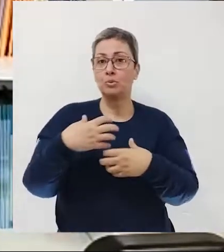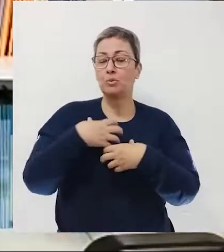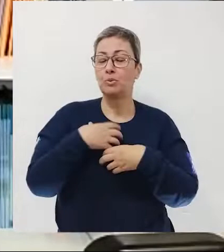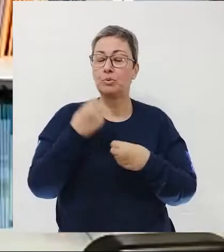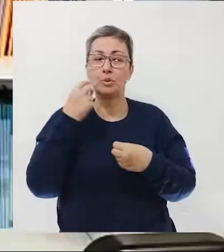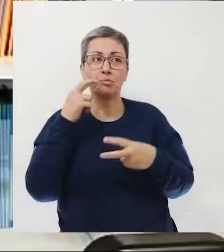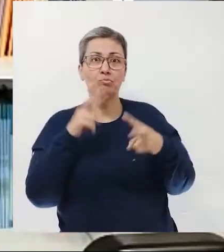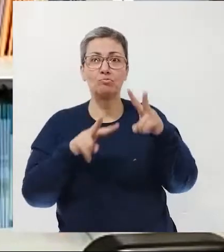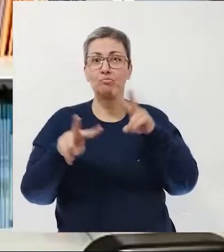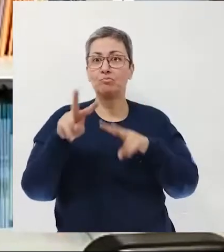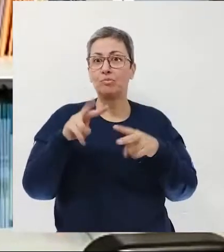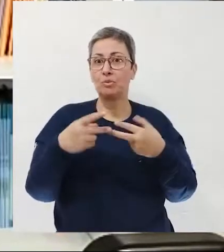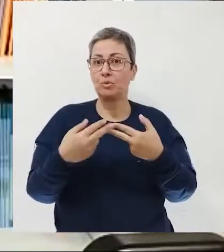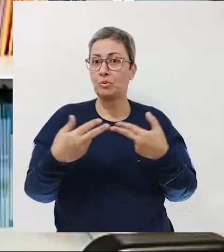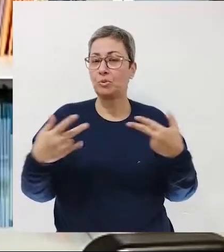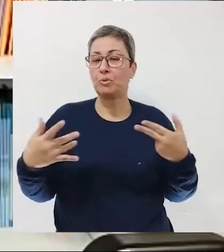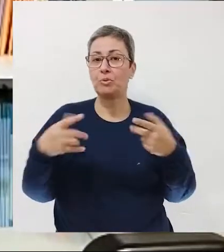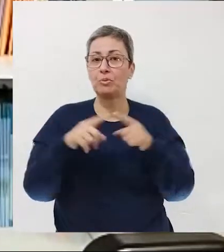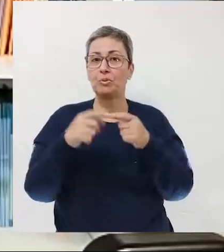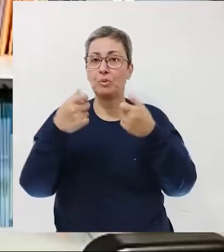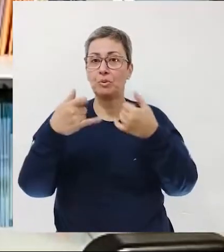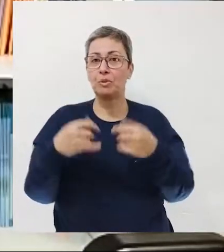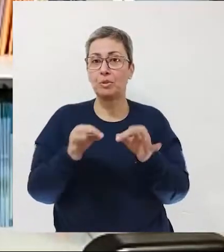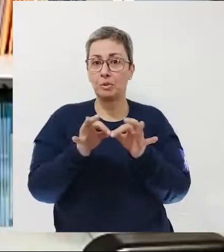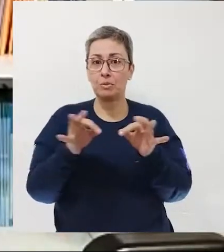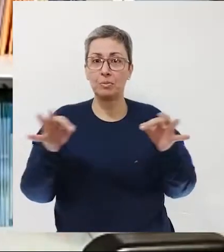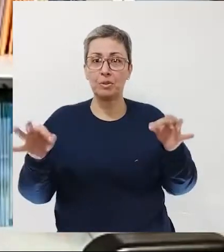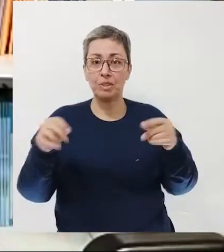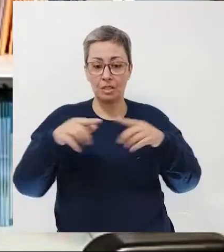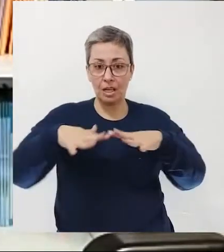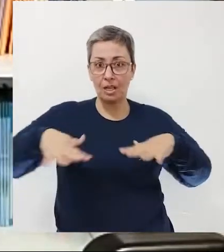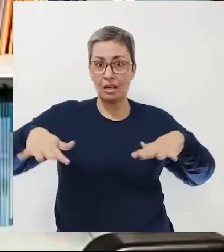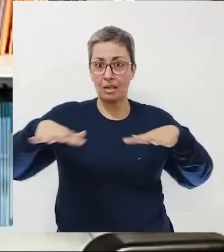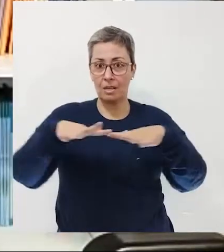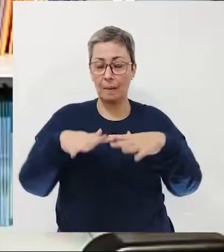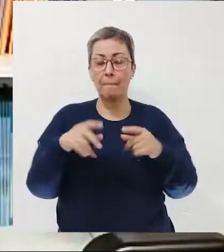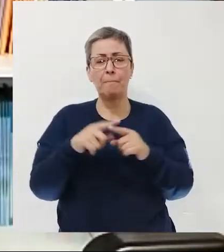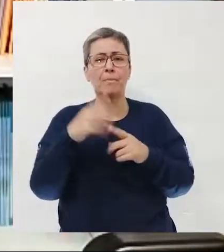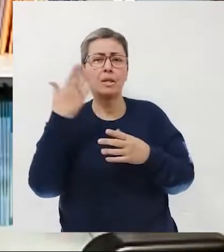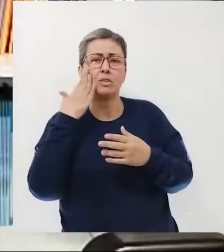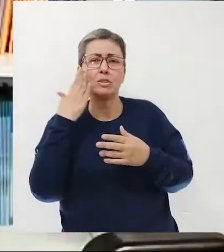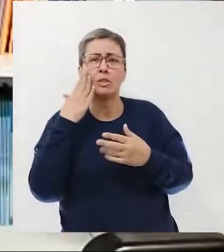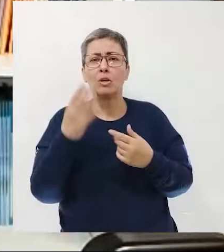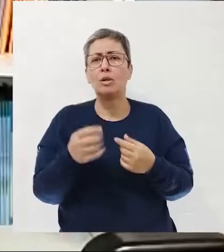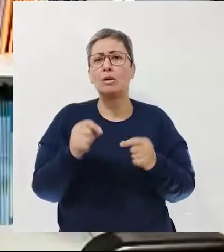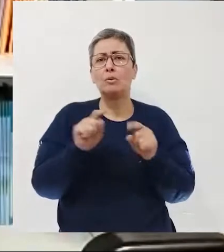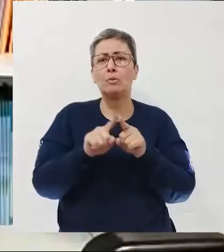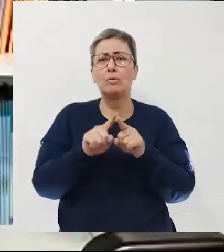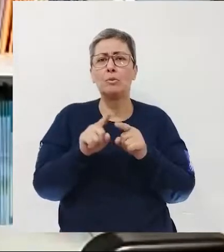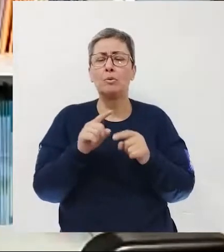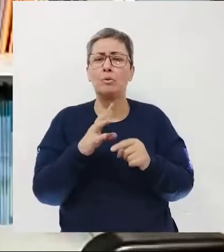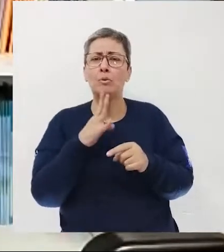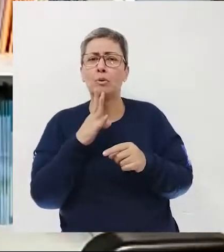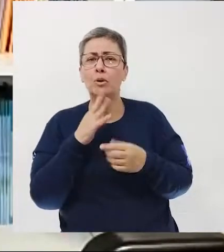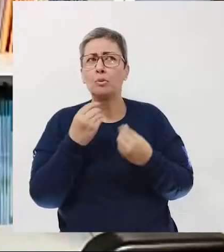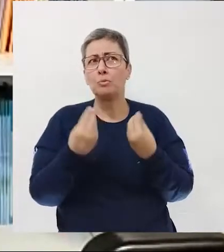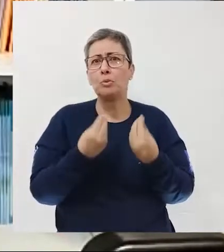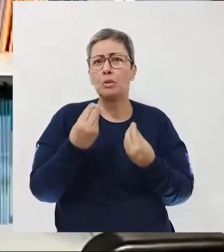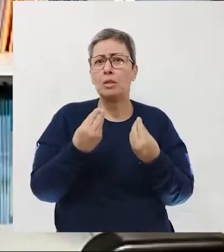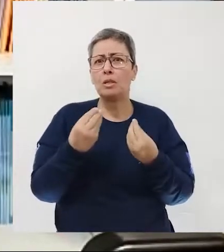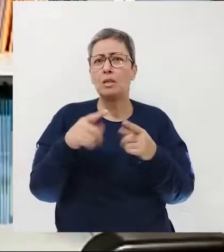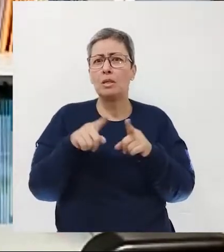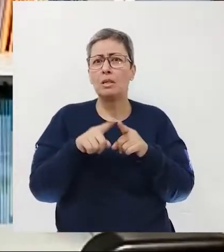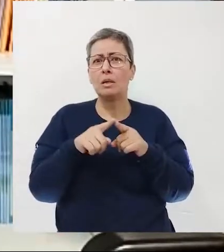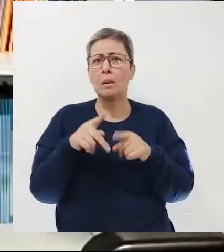de vermos as coisas. Vamos falar de medidas diárias. Vocês já ouviram alguém